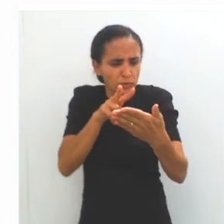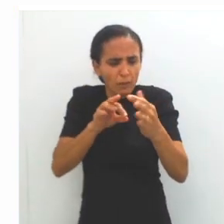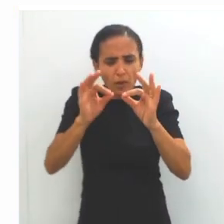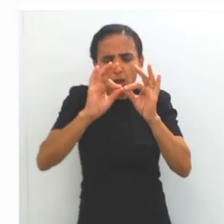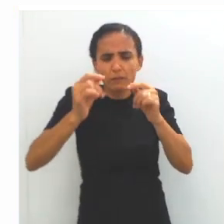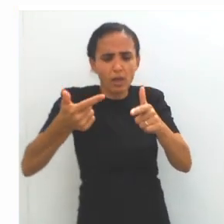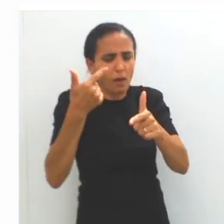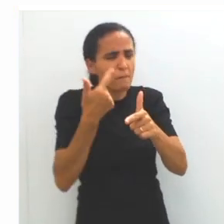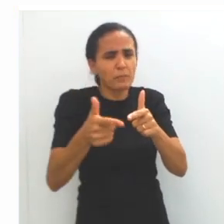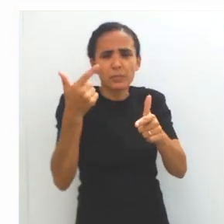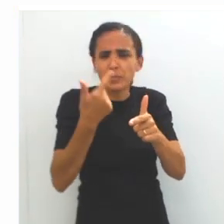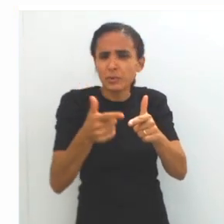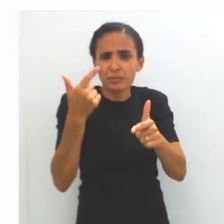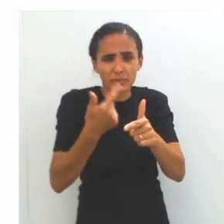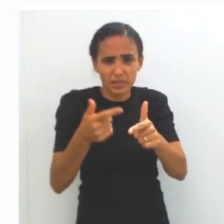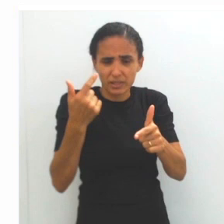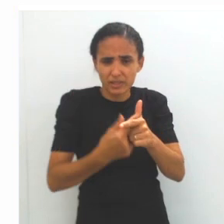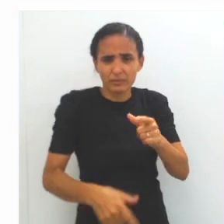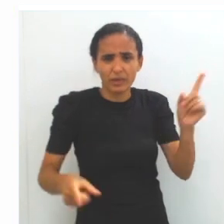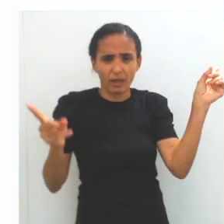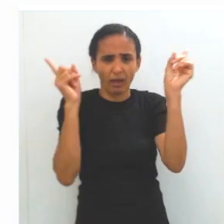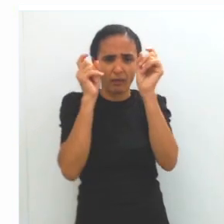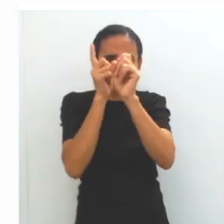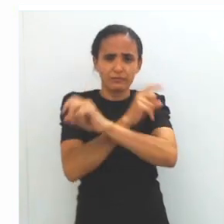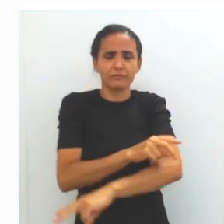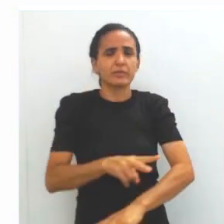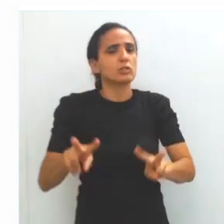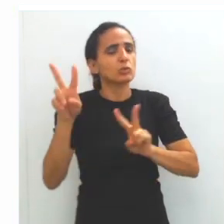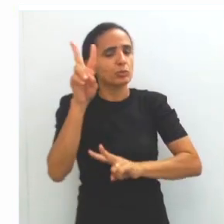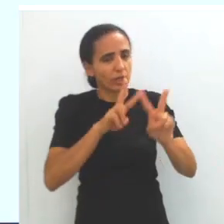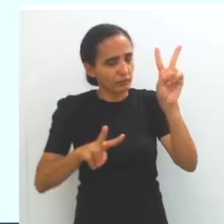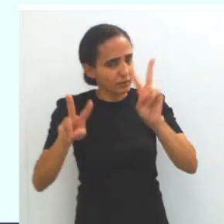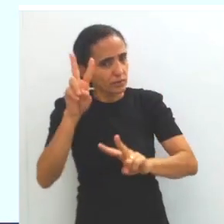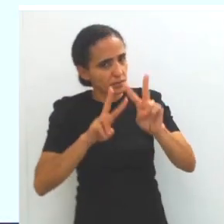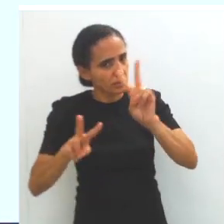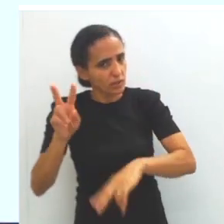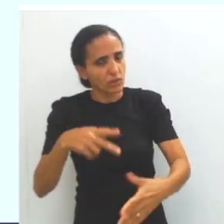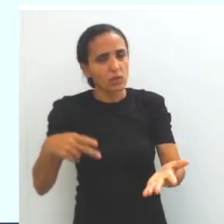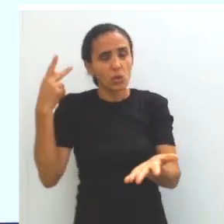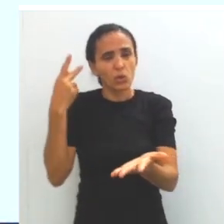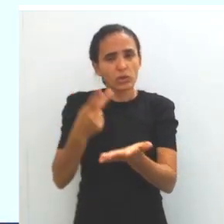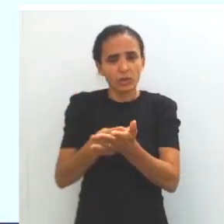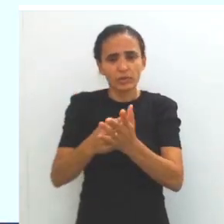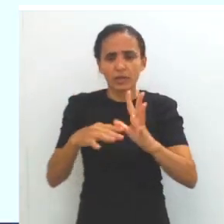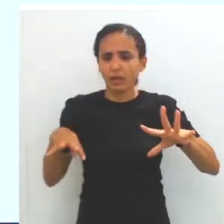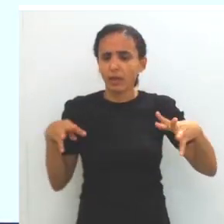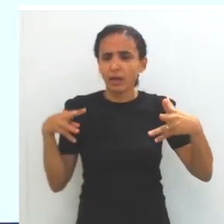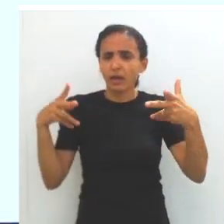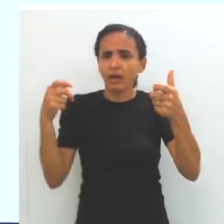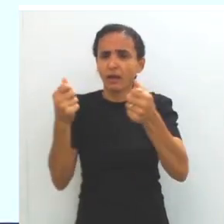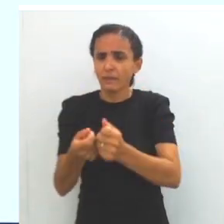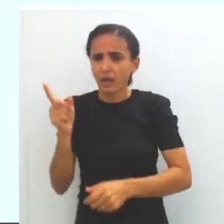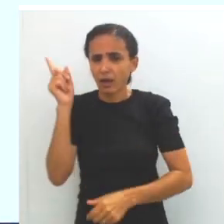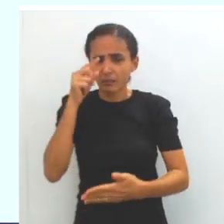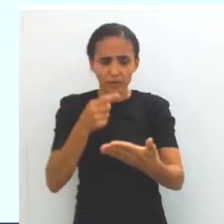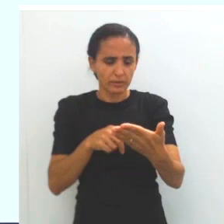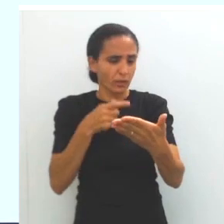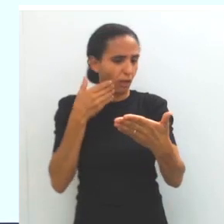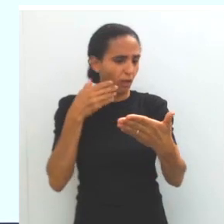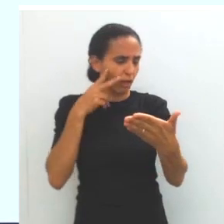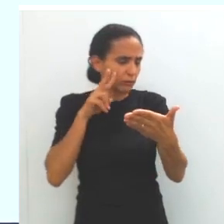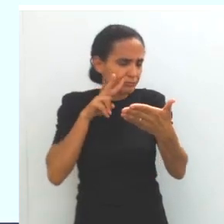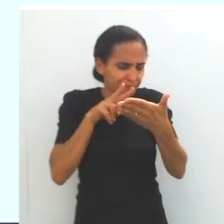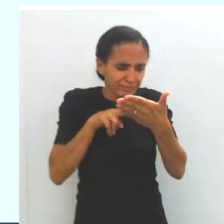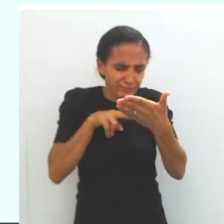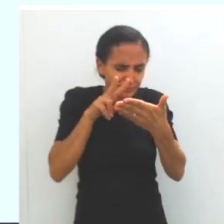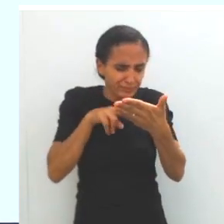remoto, o problema se torna semelhante à miopia. Ou seja, quem é presbíope tem